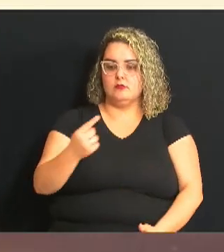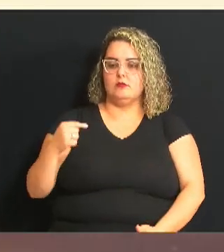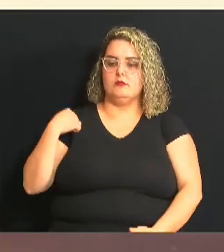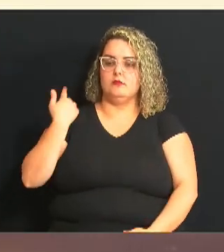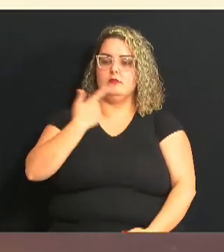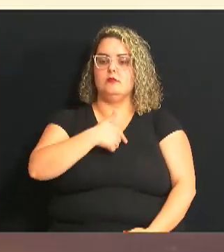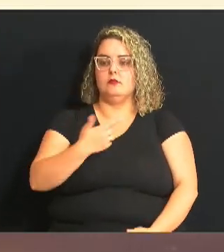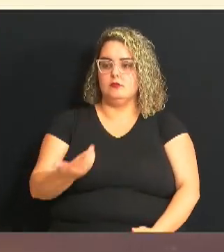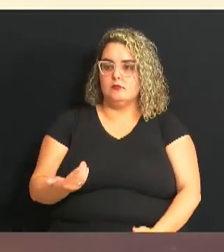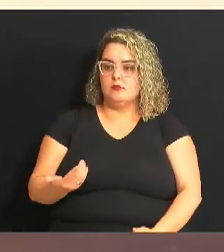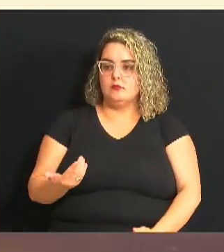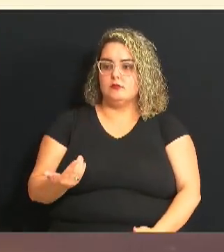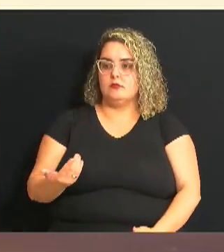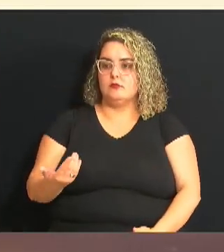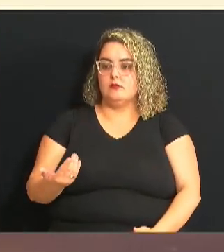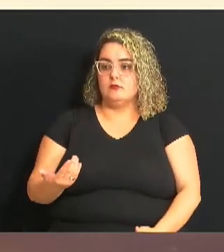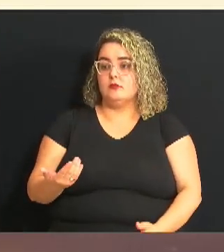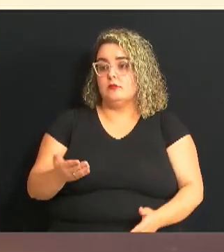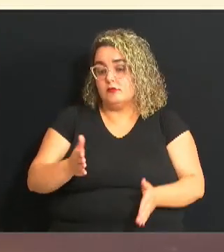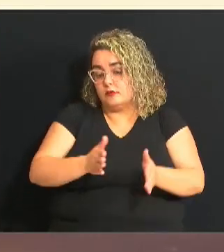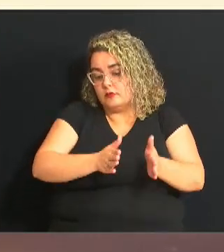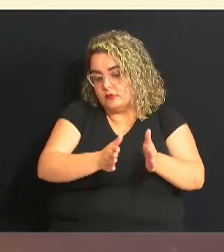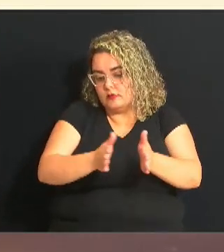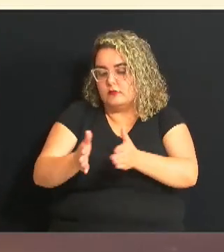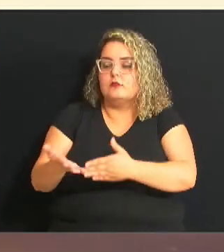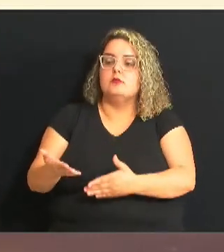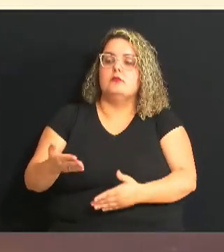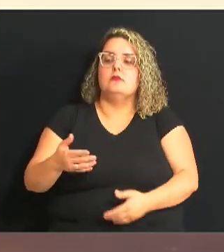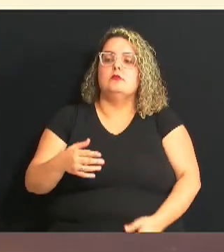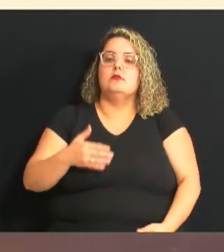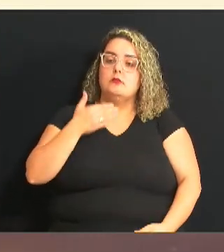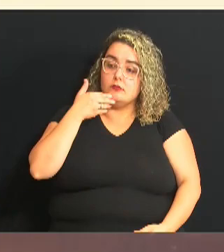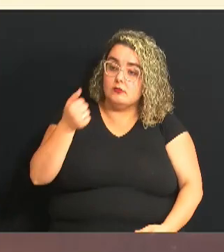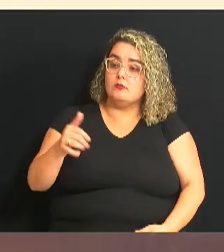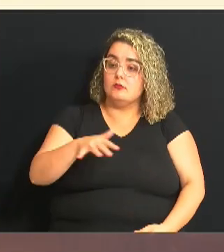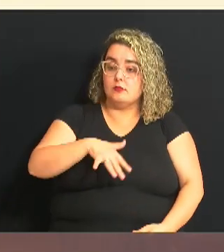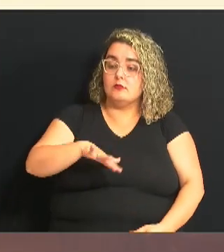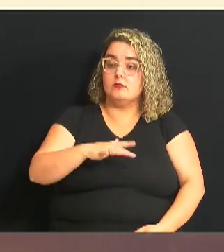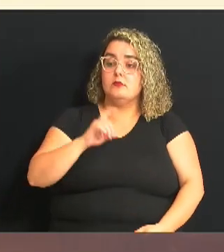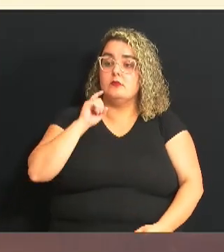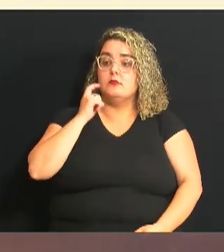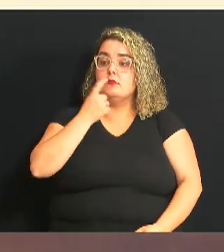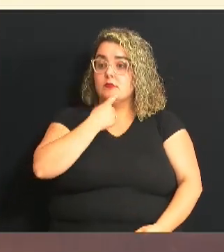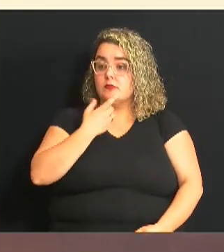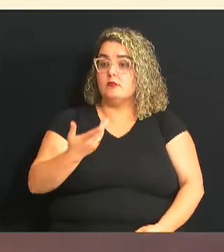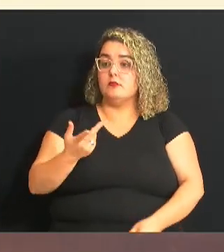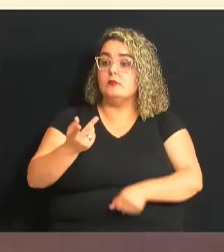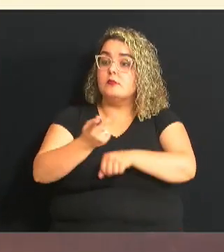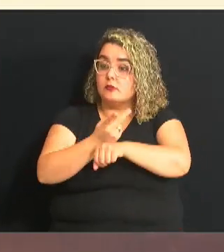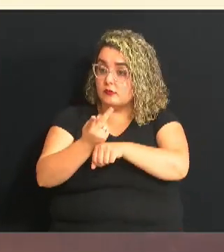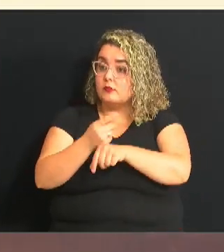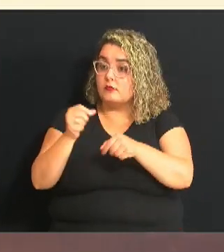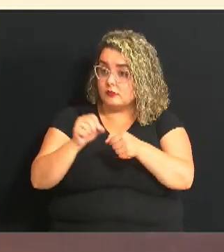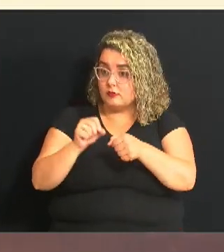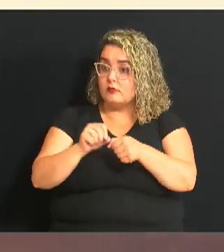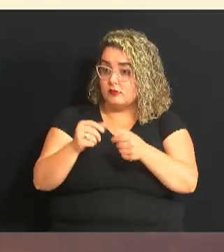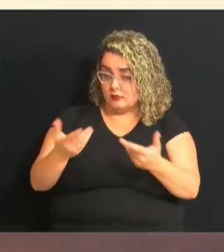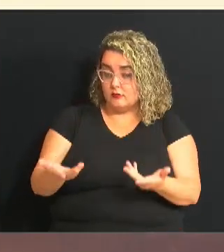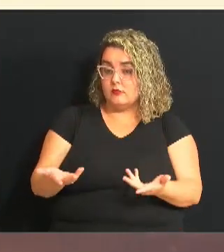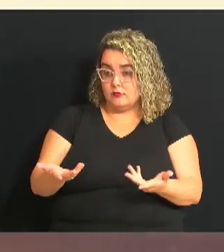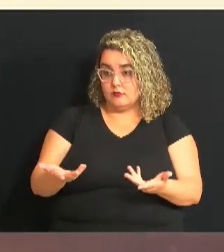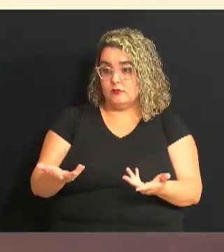guardando as devidas proporções, procurou ser o melhor dentro da odontologia. É isso que a gente procura fazer, né? É isso que a gente